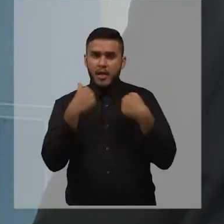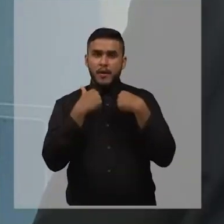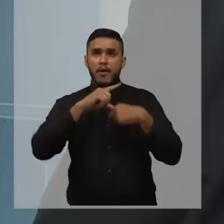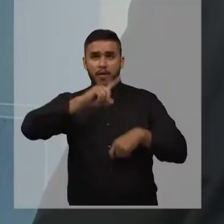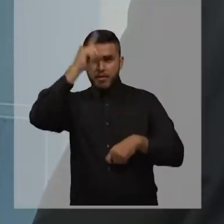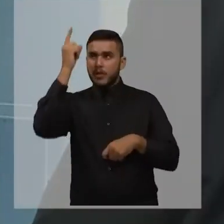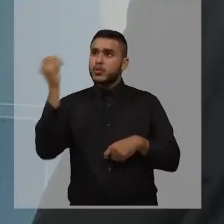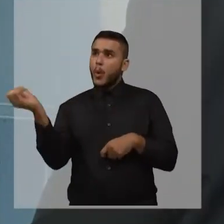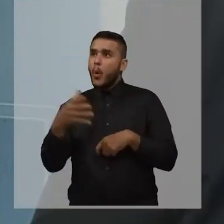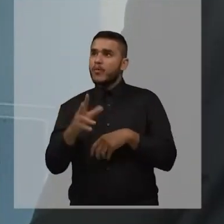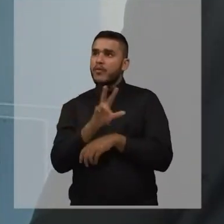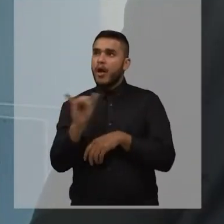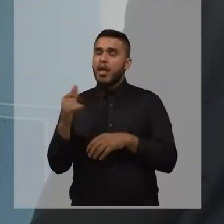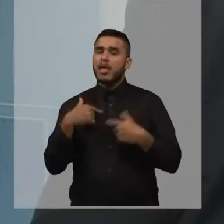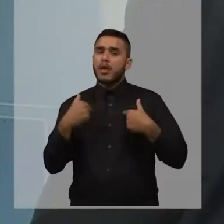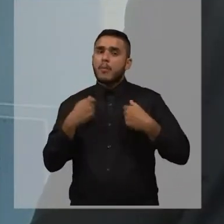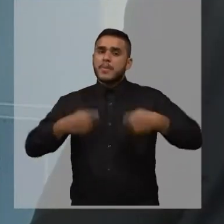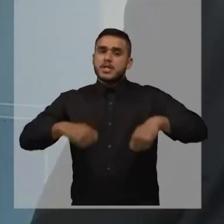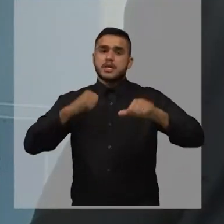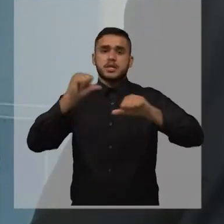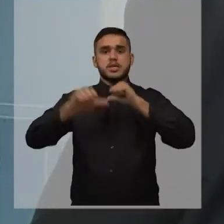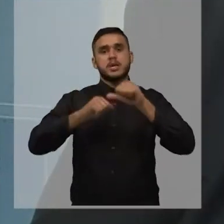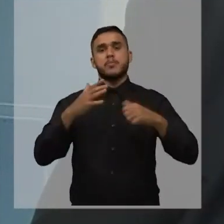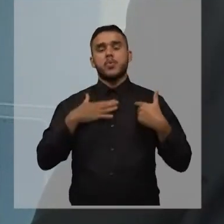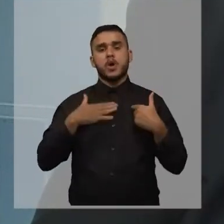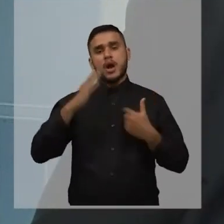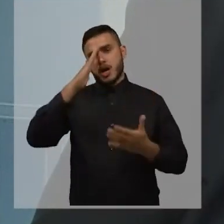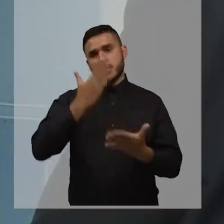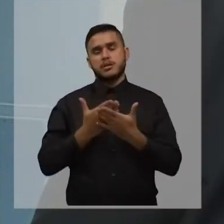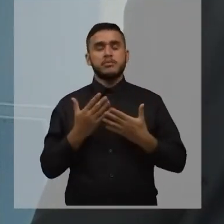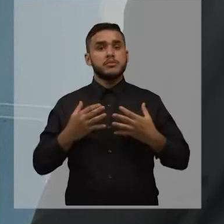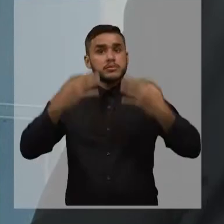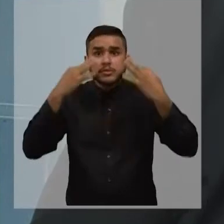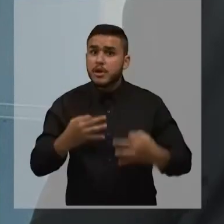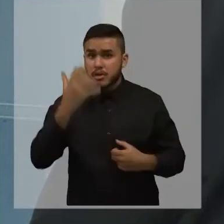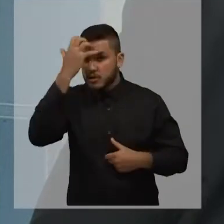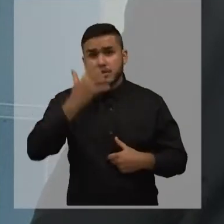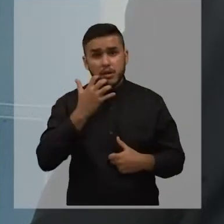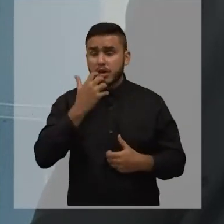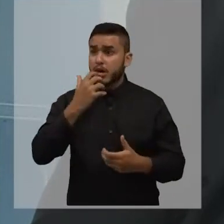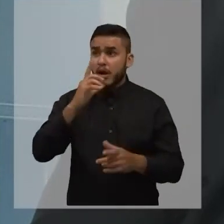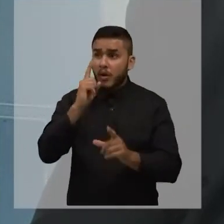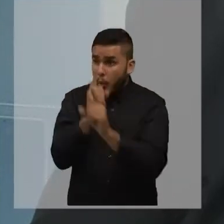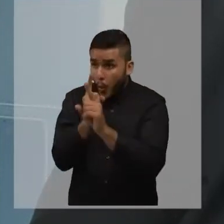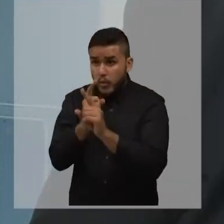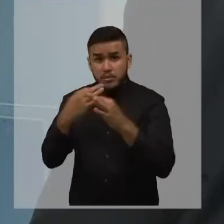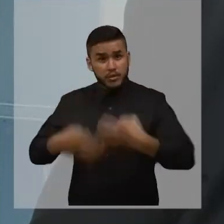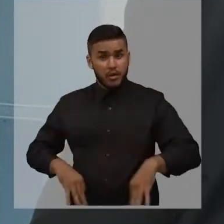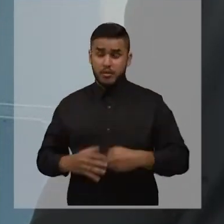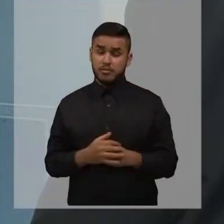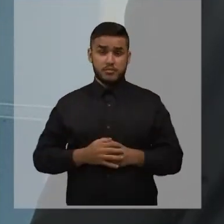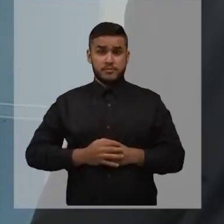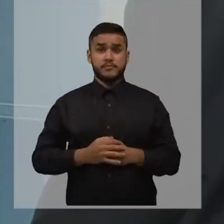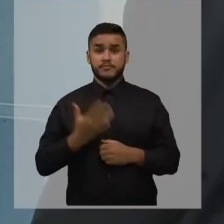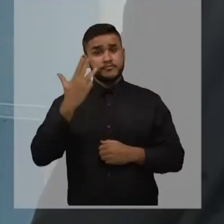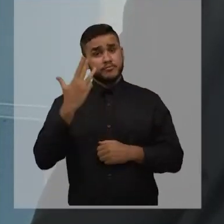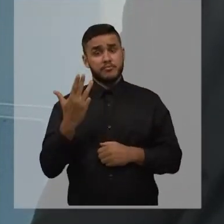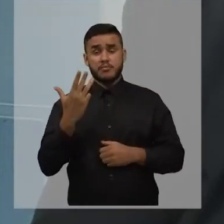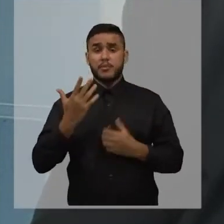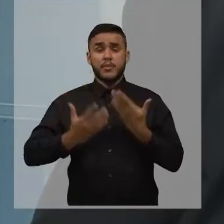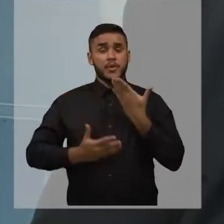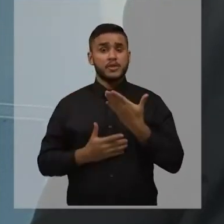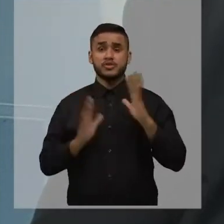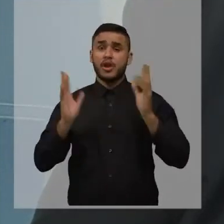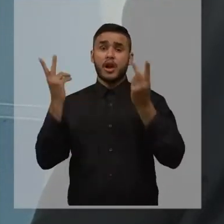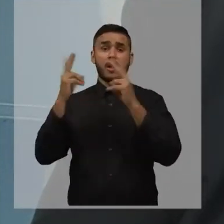criar um fato novo. No Brasil se tem essas coisas. Um fato é um fato, cara. O que aconteceu, o presidente Lula, infelizmente,